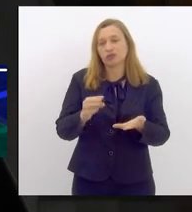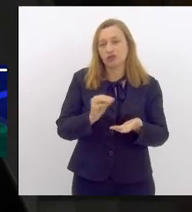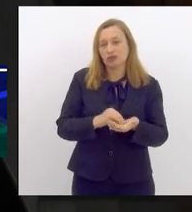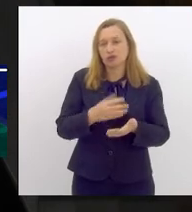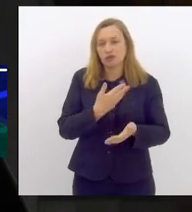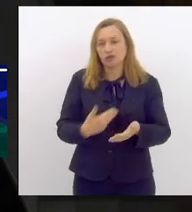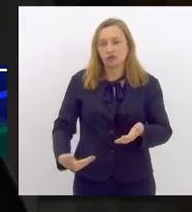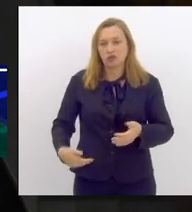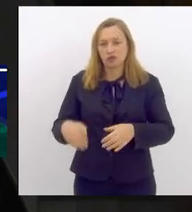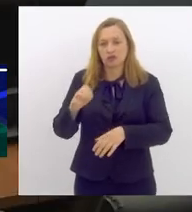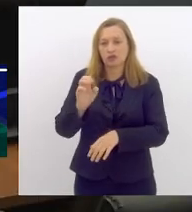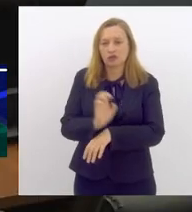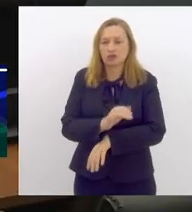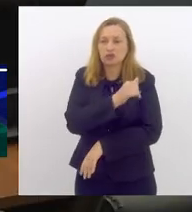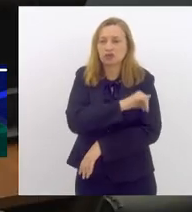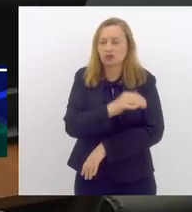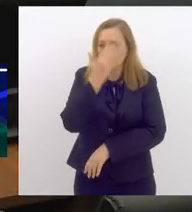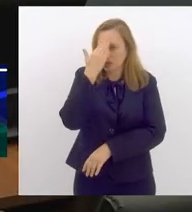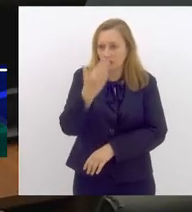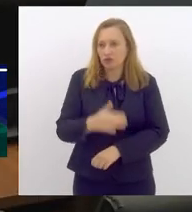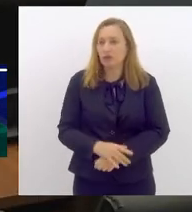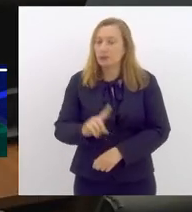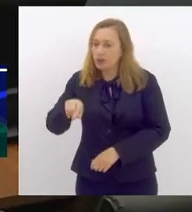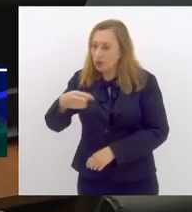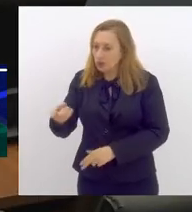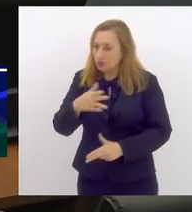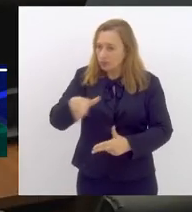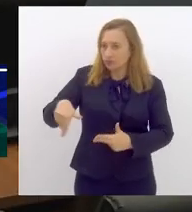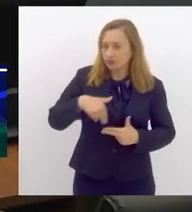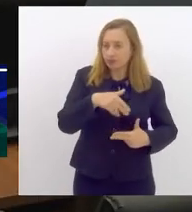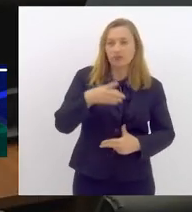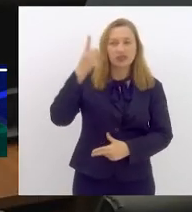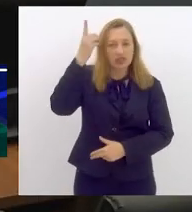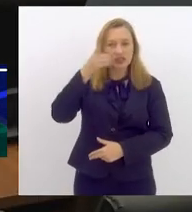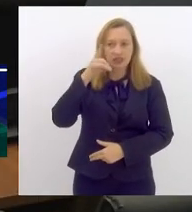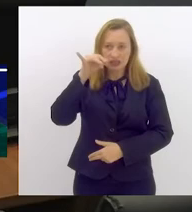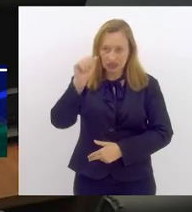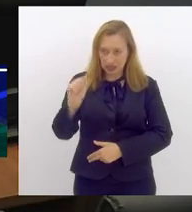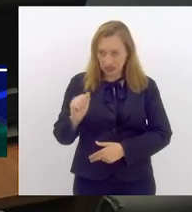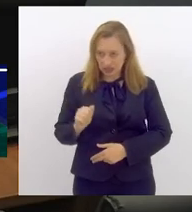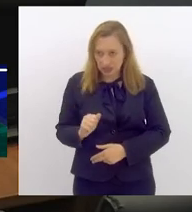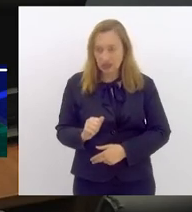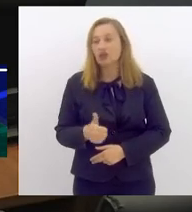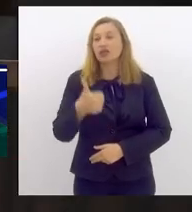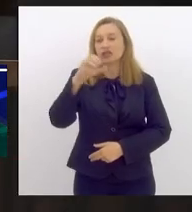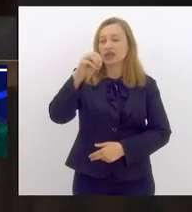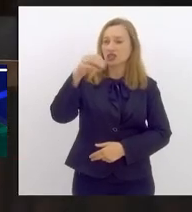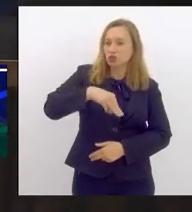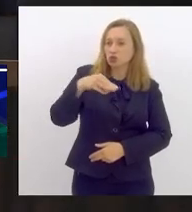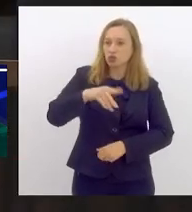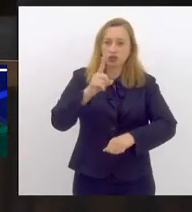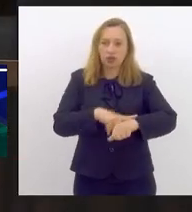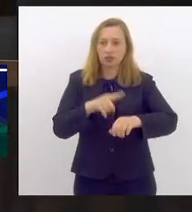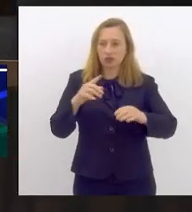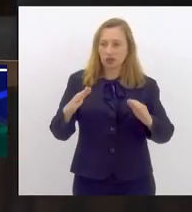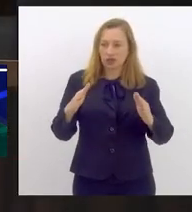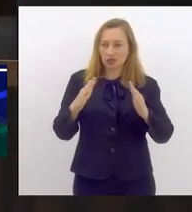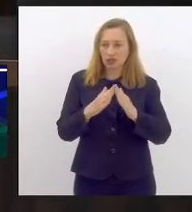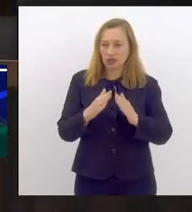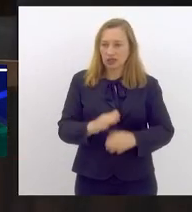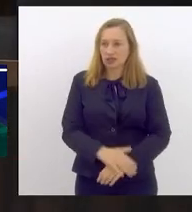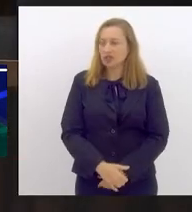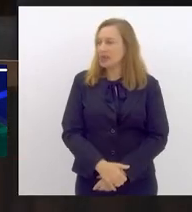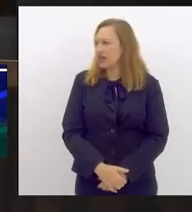do Rio de Janeiro Muito obrigado o próximo a dor escrita é nobre Deputado a Célia Jordão vossa excelência esconde 10 minutos um tempo